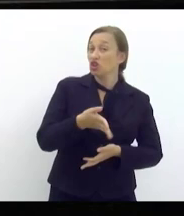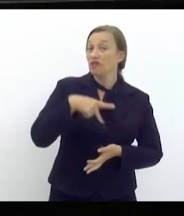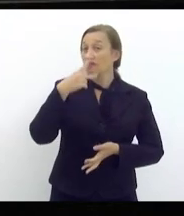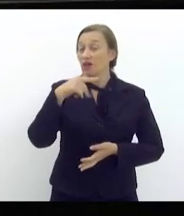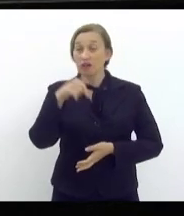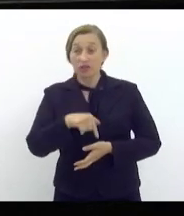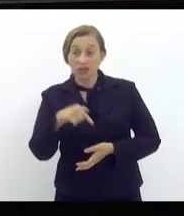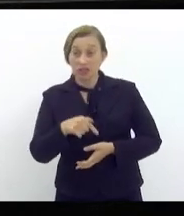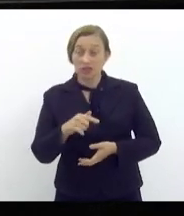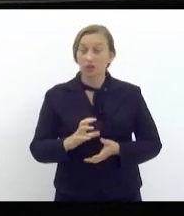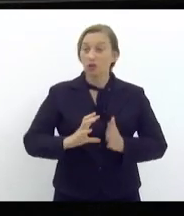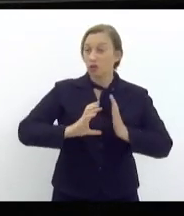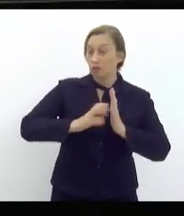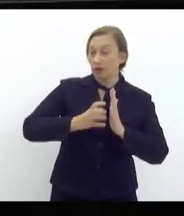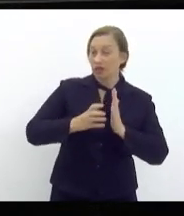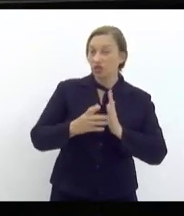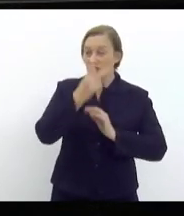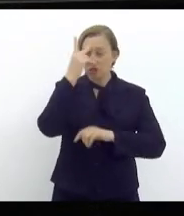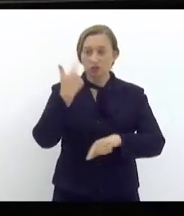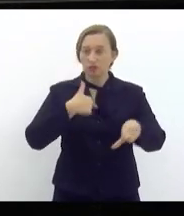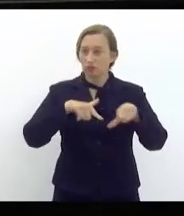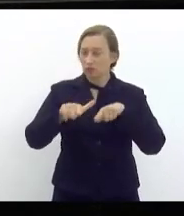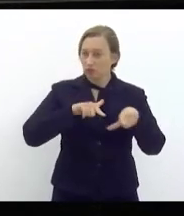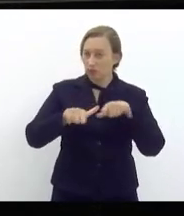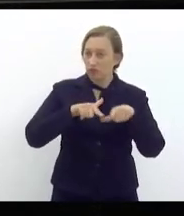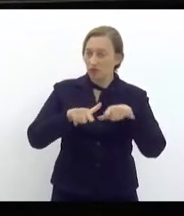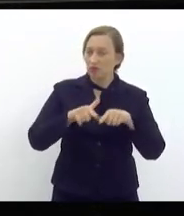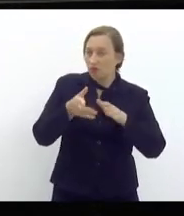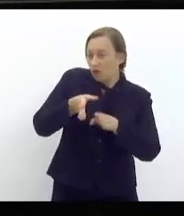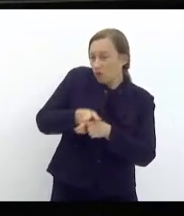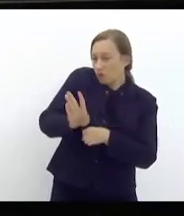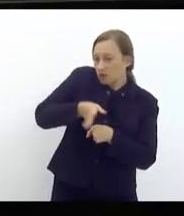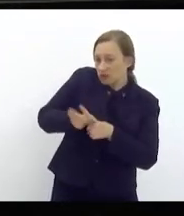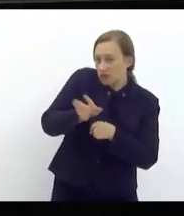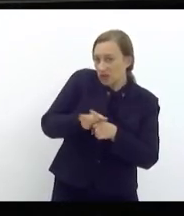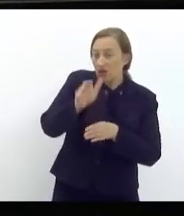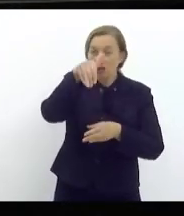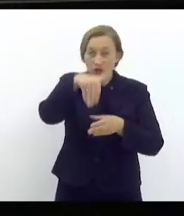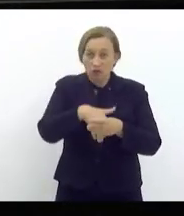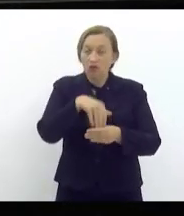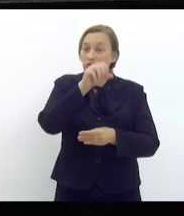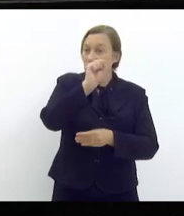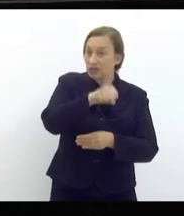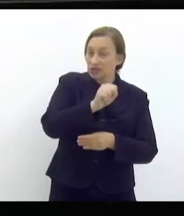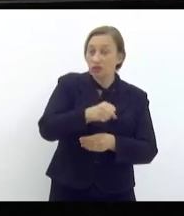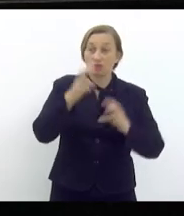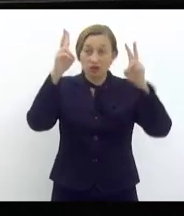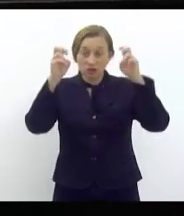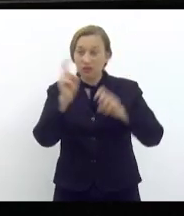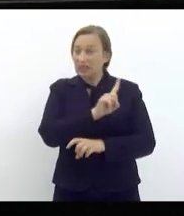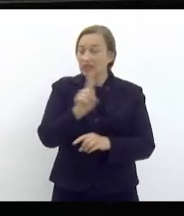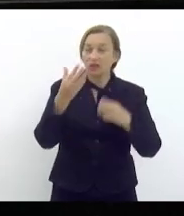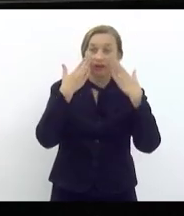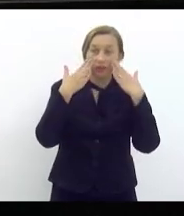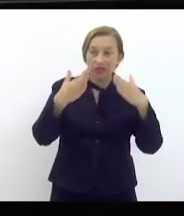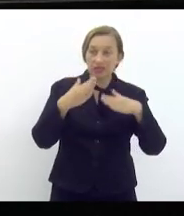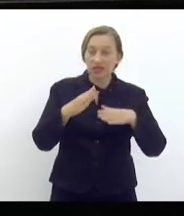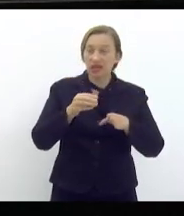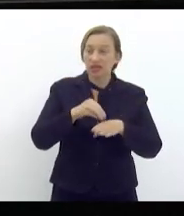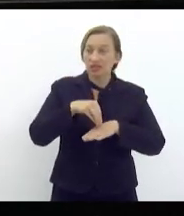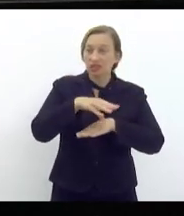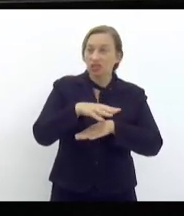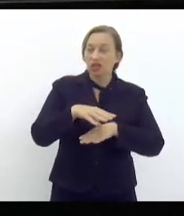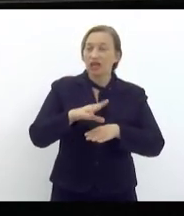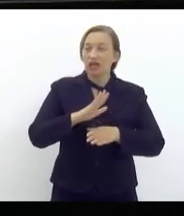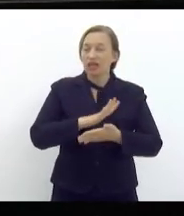aqui, a bancada do Partido dos Trabalhadores vai orientar o voto favorável da matéria e não vai apresentar destaques para